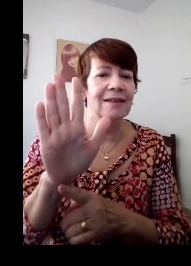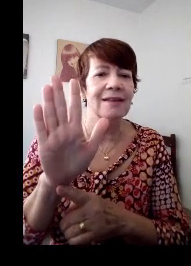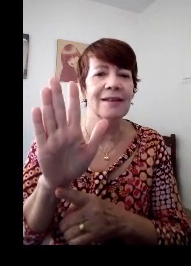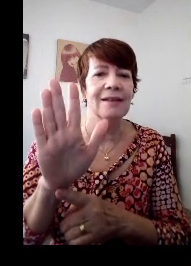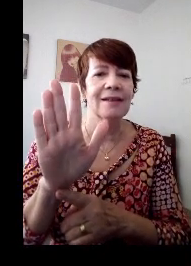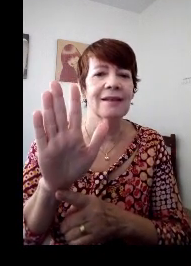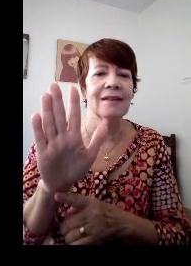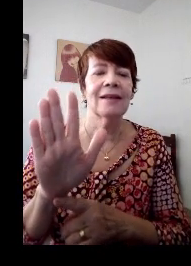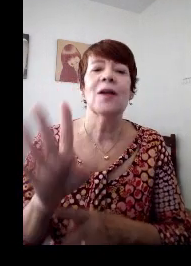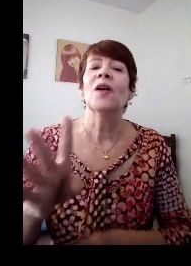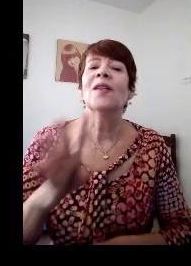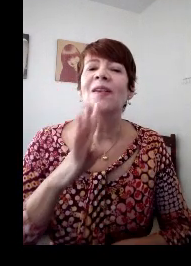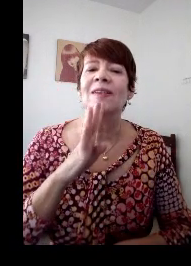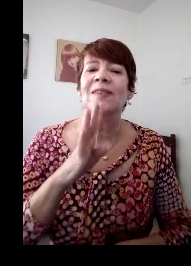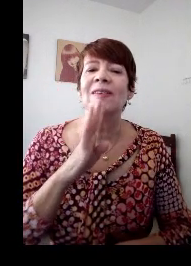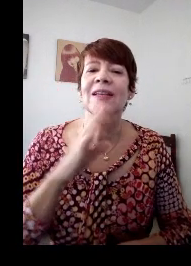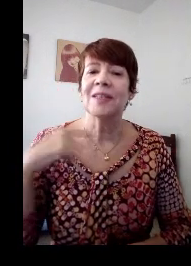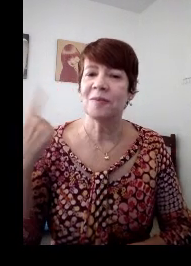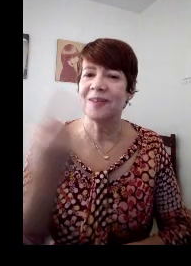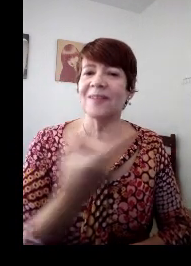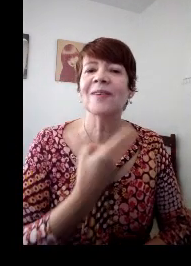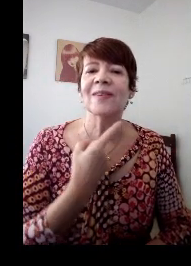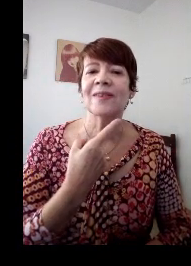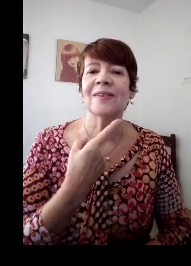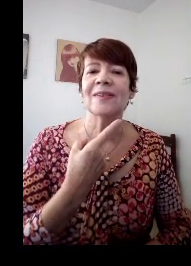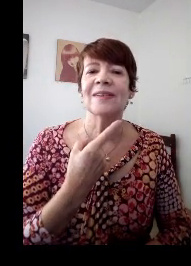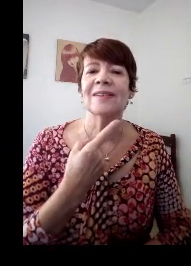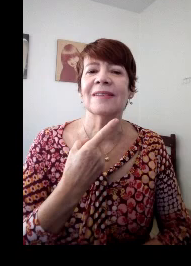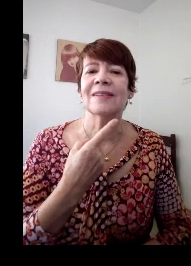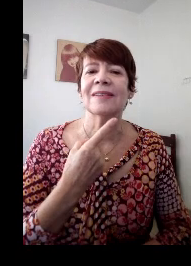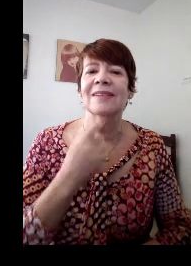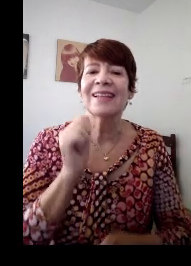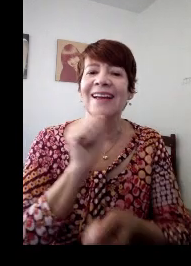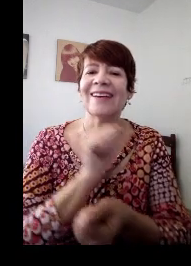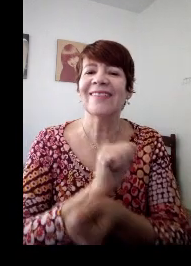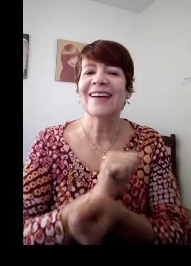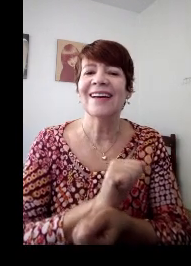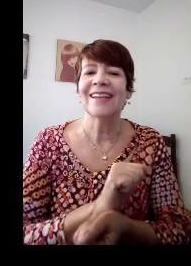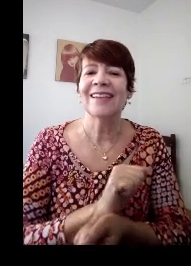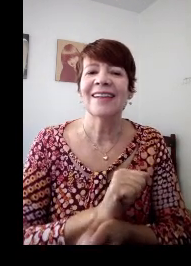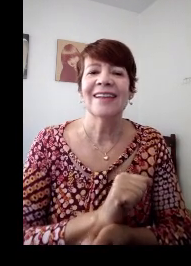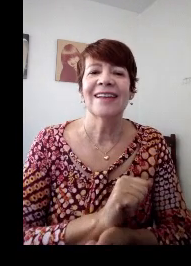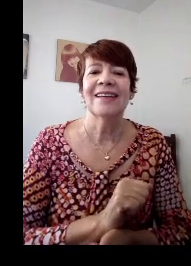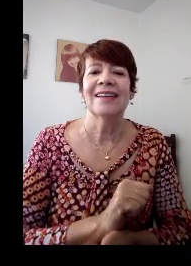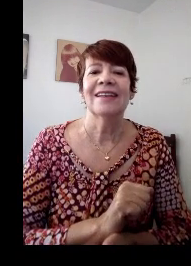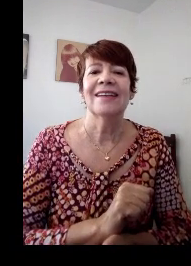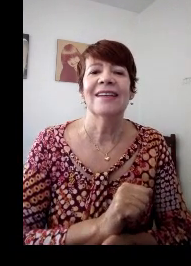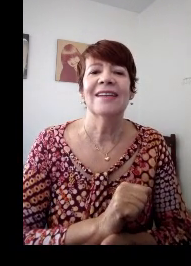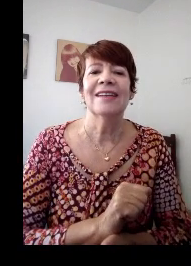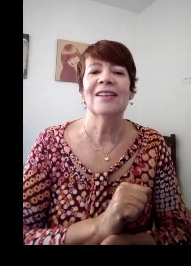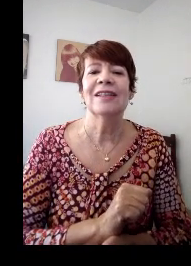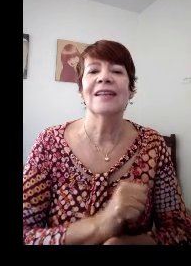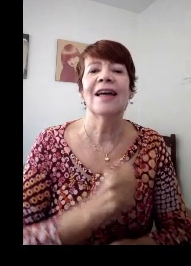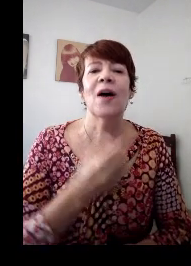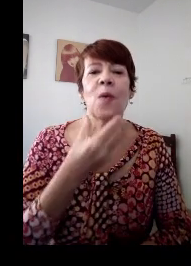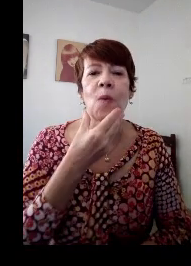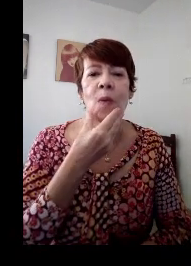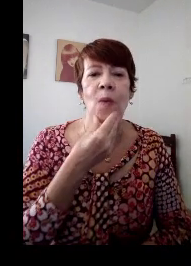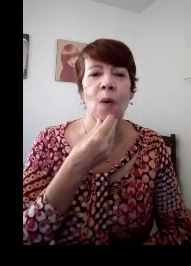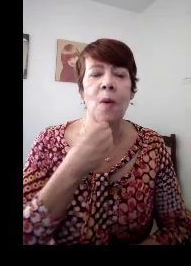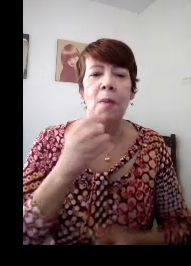ele, todos nós já ouvimos falar, né, sobre este homem. É aquele homem que foi,